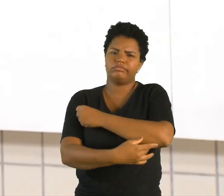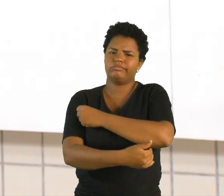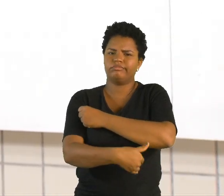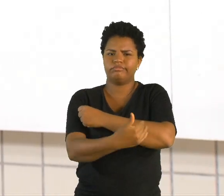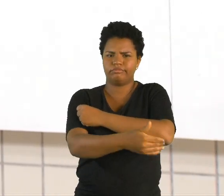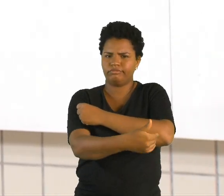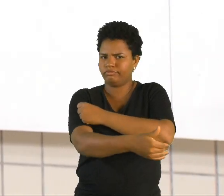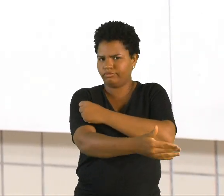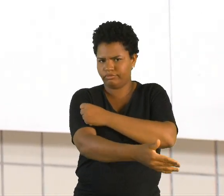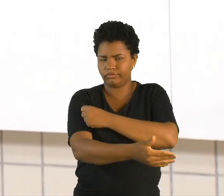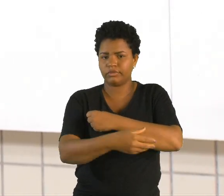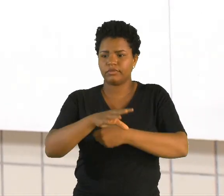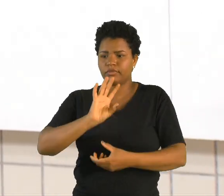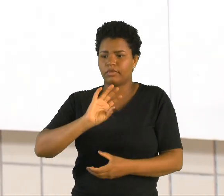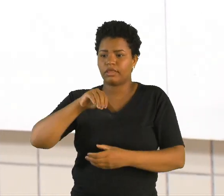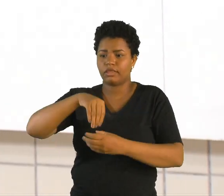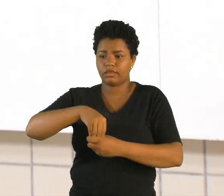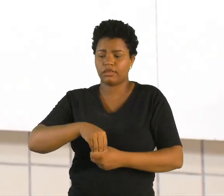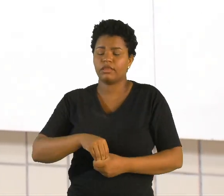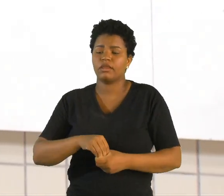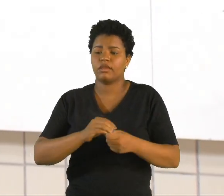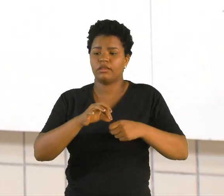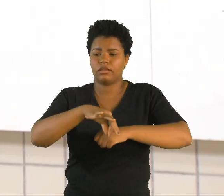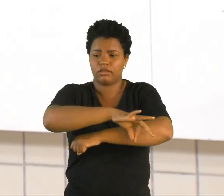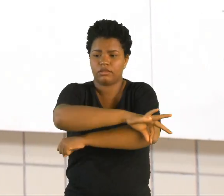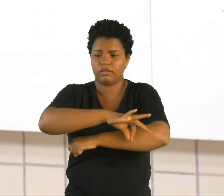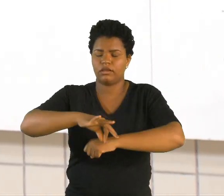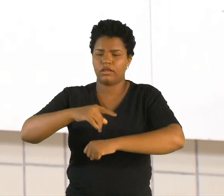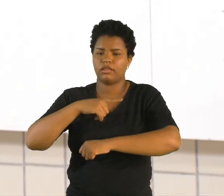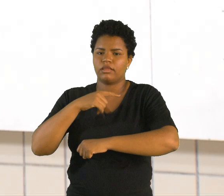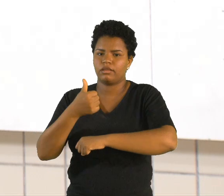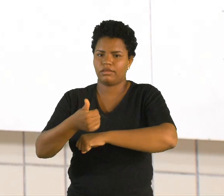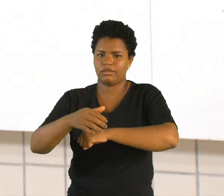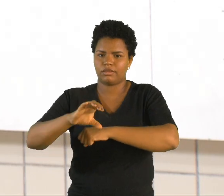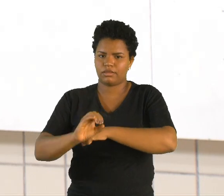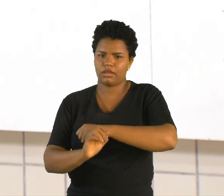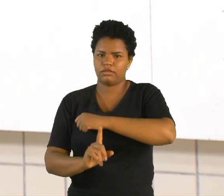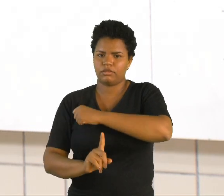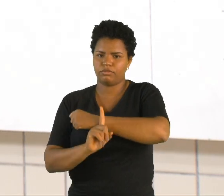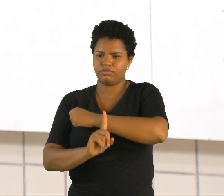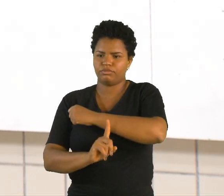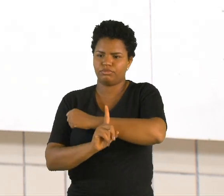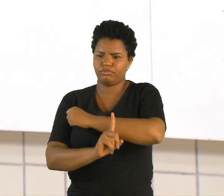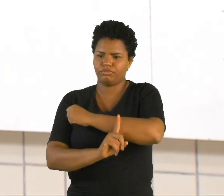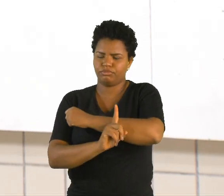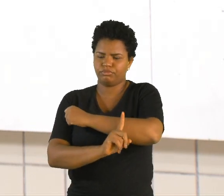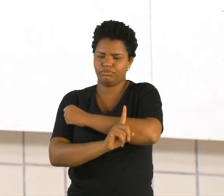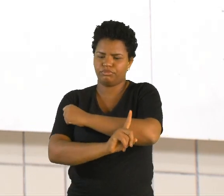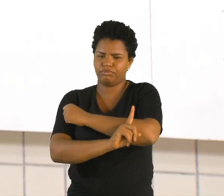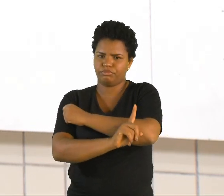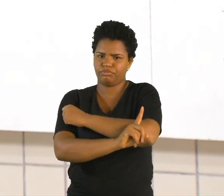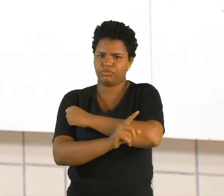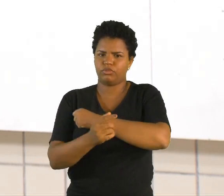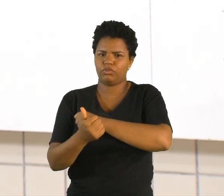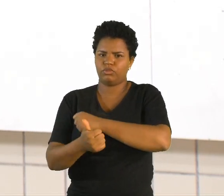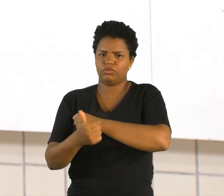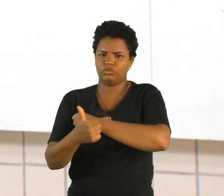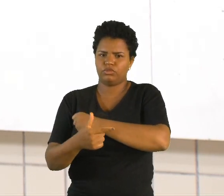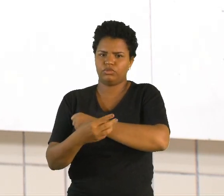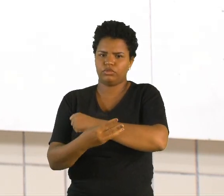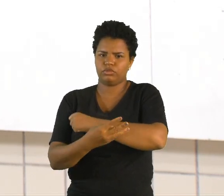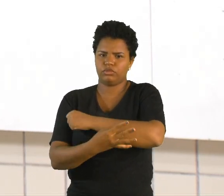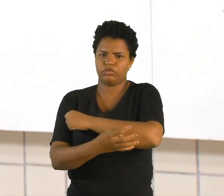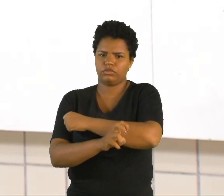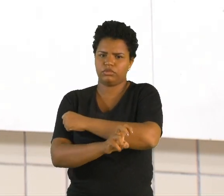Dentro dessa régua, nós temos 10 tracinhos, ó, 1, 2, 3, 4, 5, 6, 7, 8, 9,